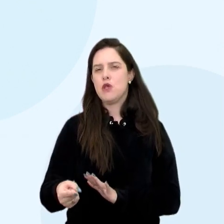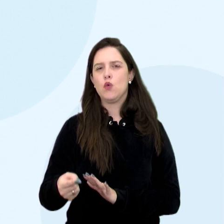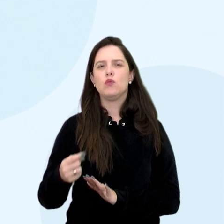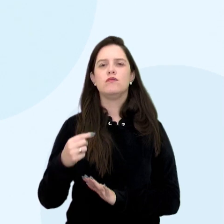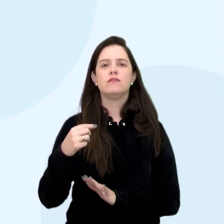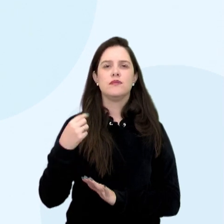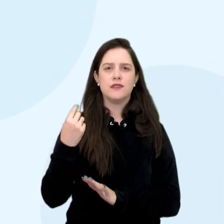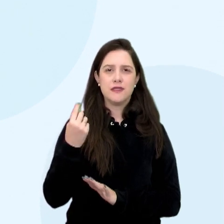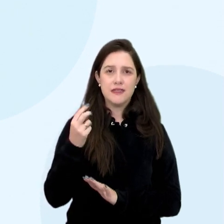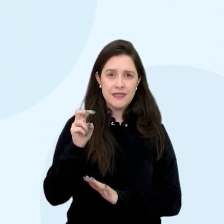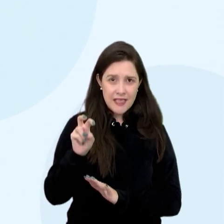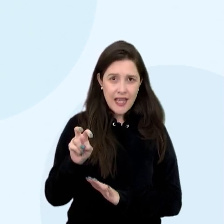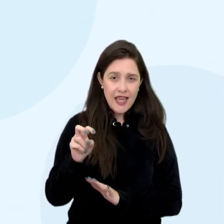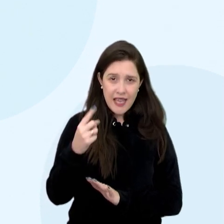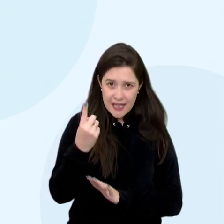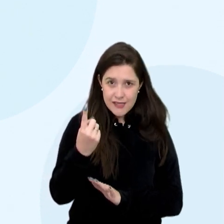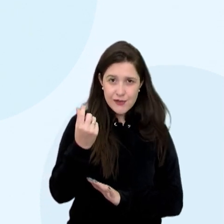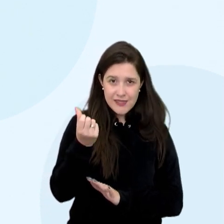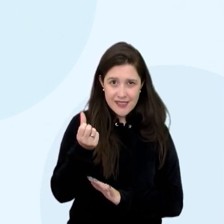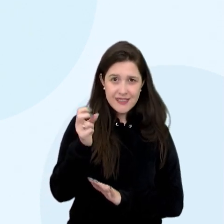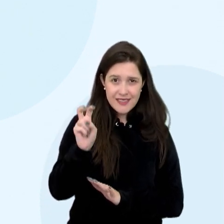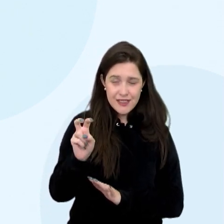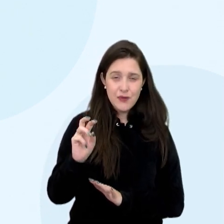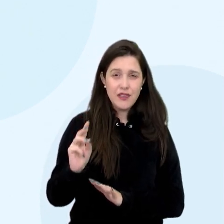5.155 quilômetros a